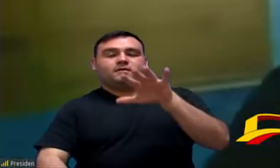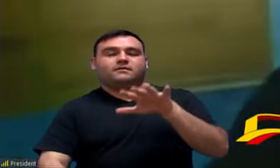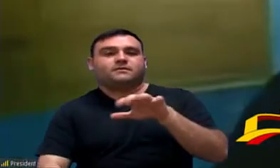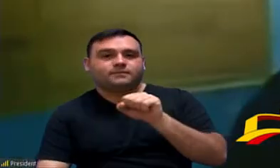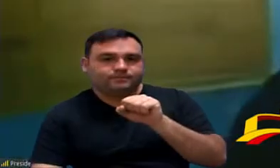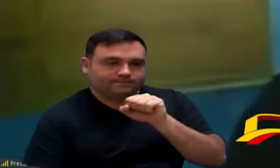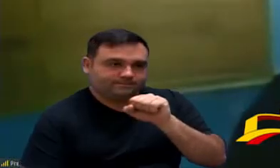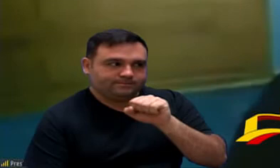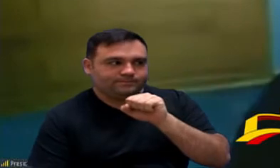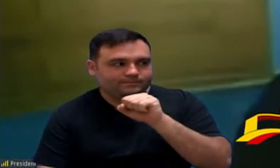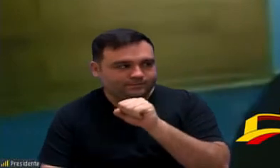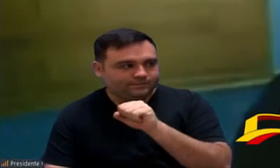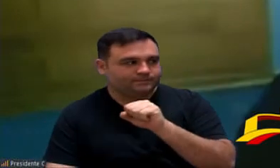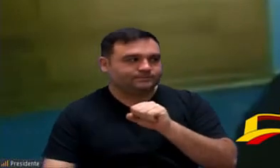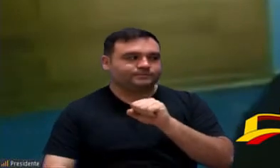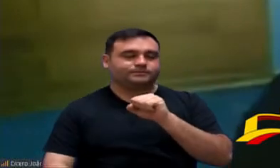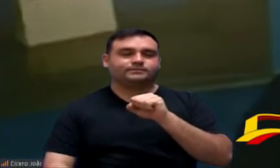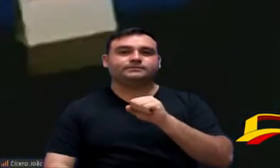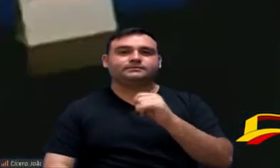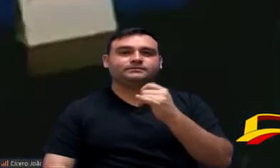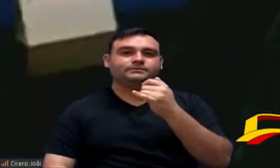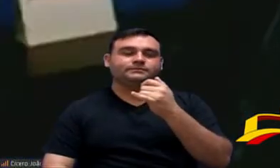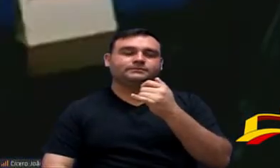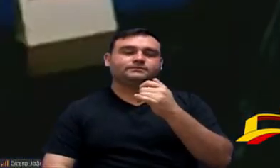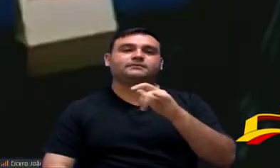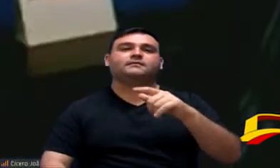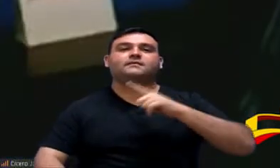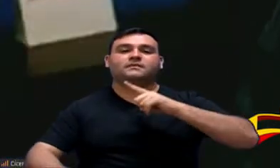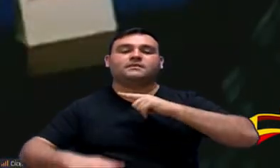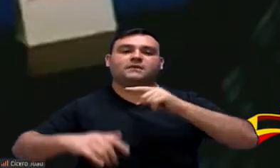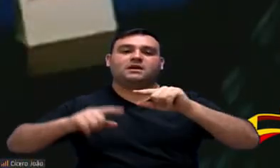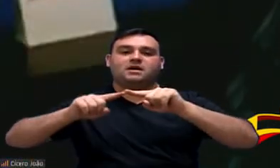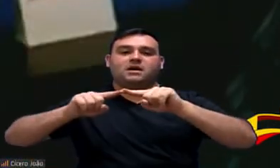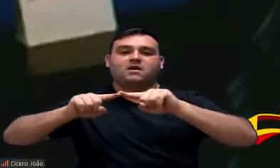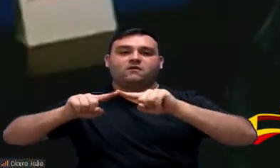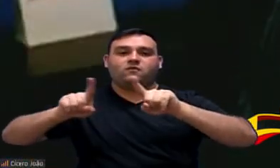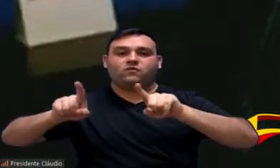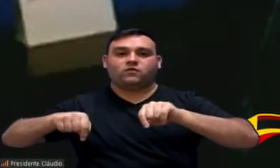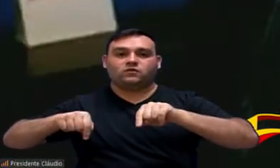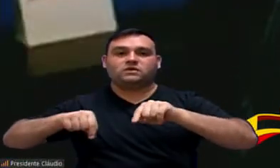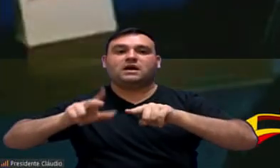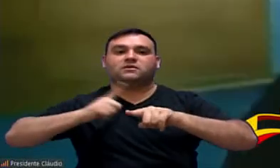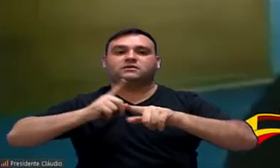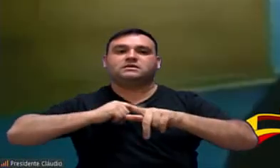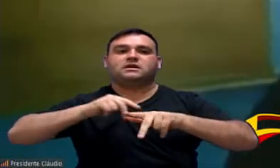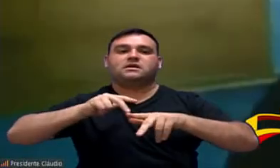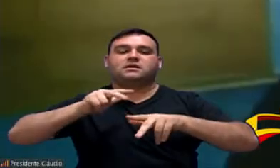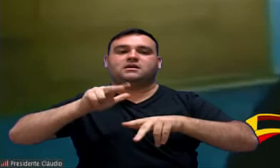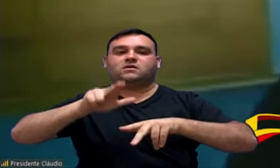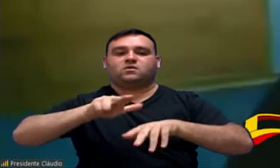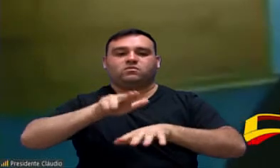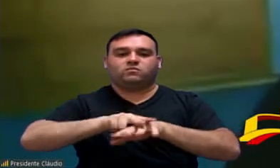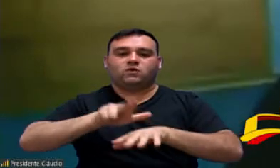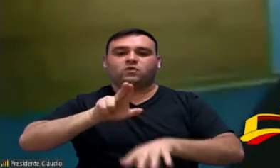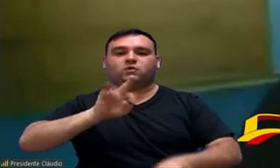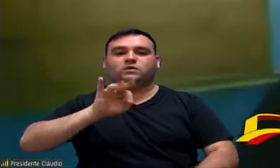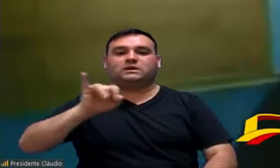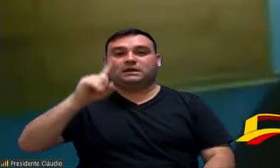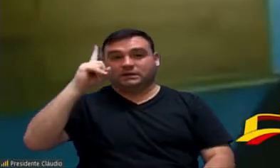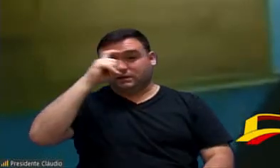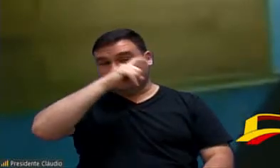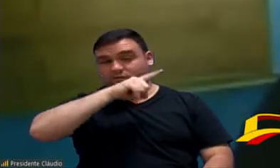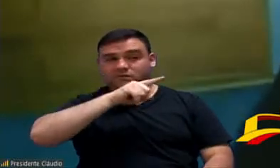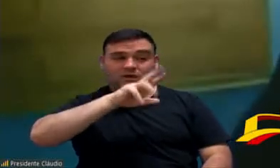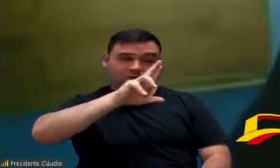funcionário. Me votaram para falar comigo aqui. Me desculpe, presidente. Nós temos funcionário na UTI, passando dificuldade. É que Vossa